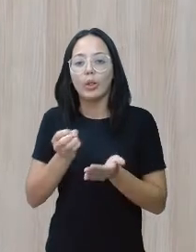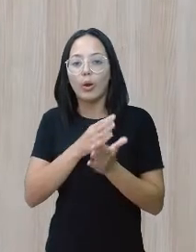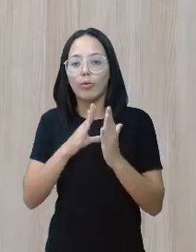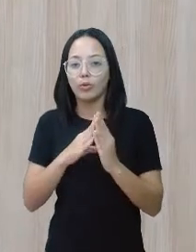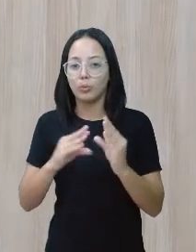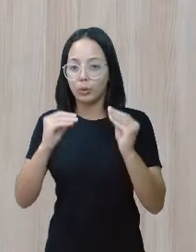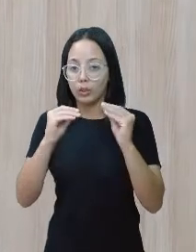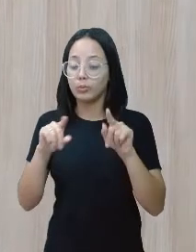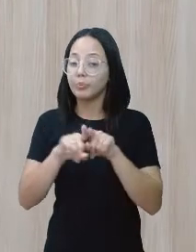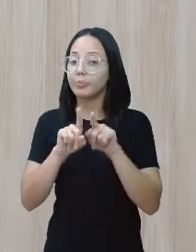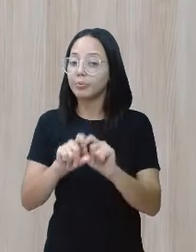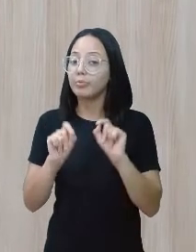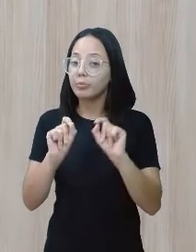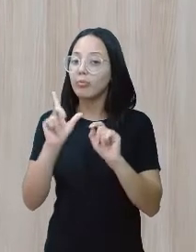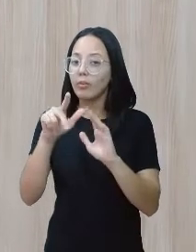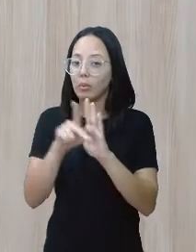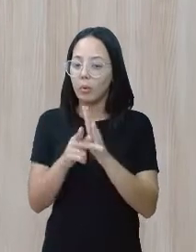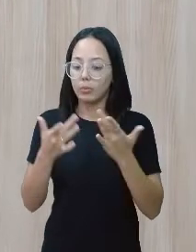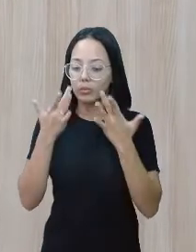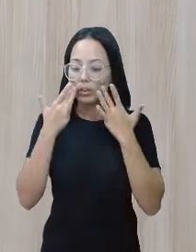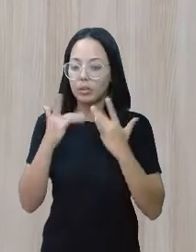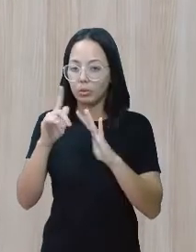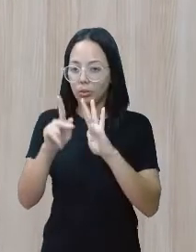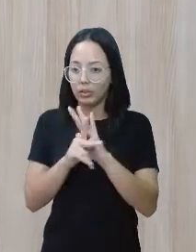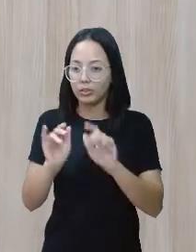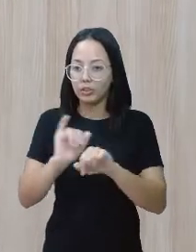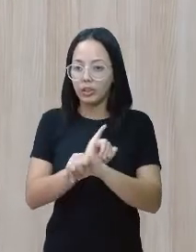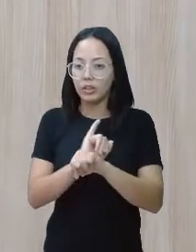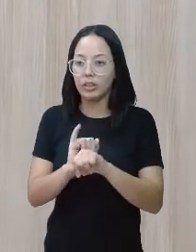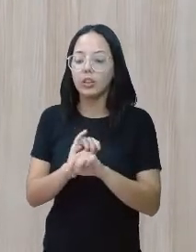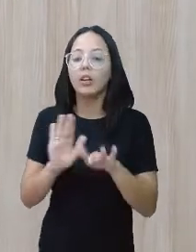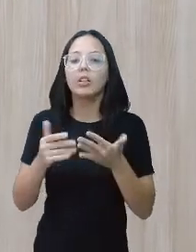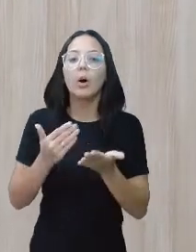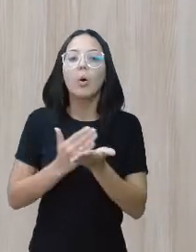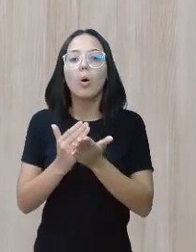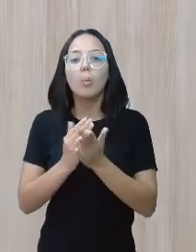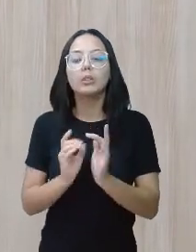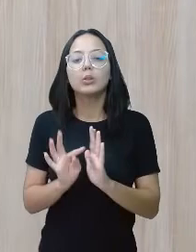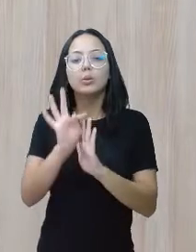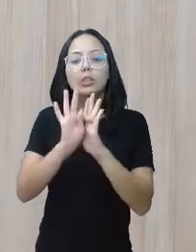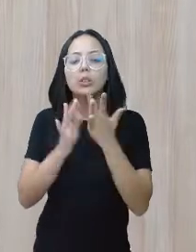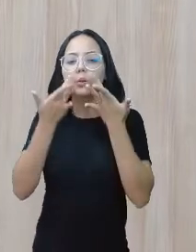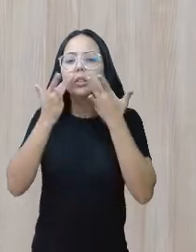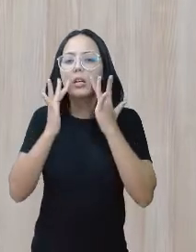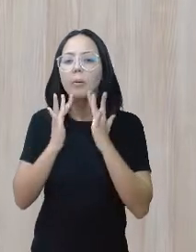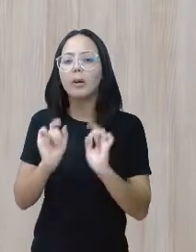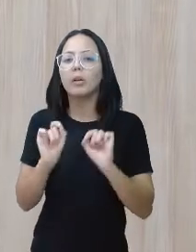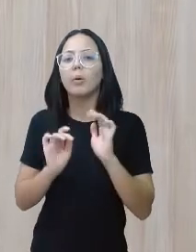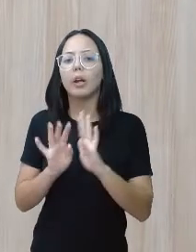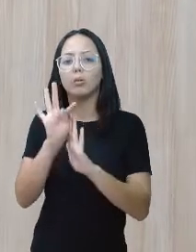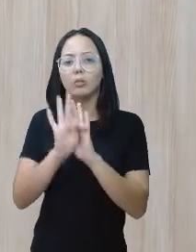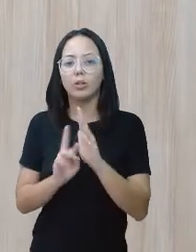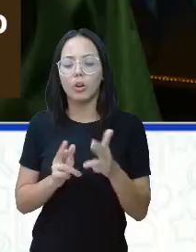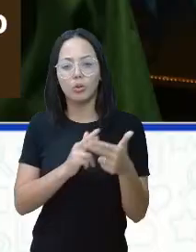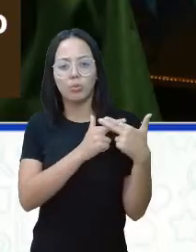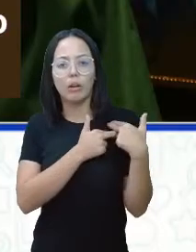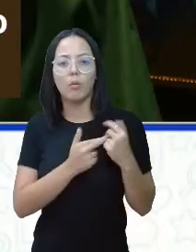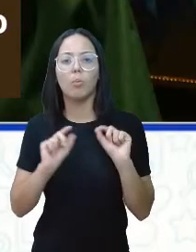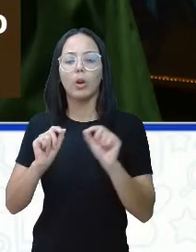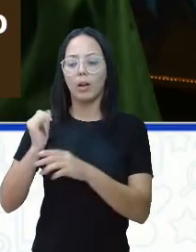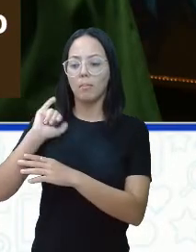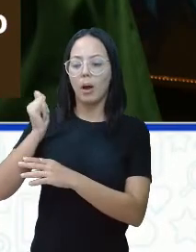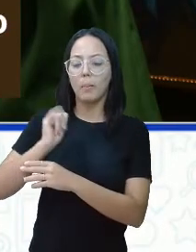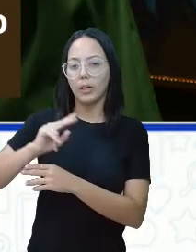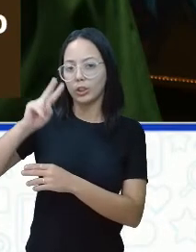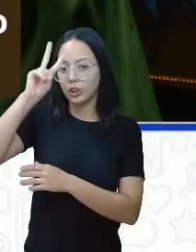E o teatro é uma dessas plataformas. Inicialmente, o texto dramático é aquele responsável por contar as histórias que